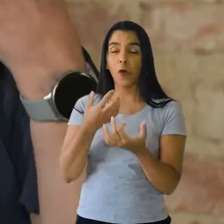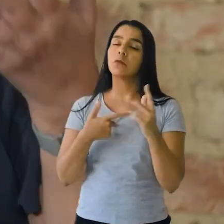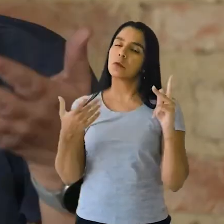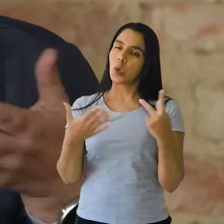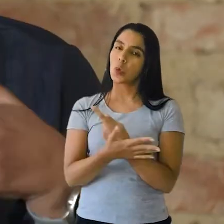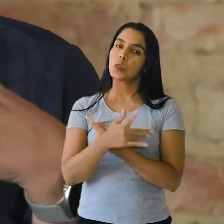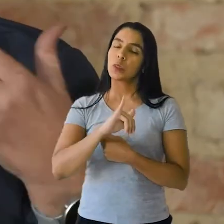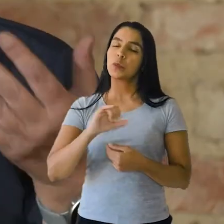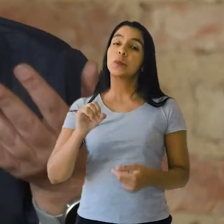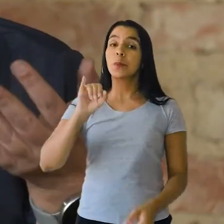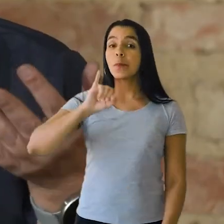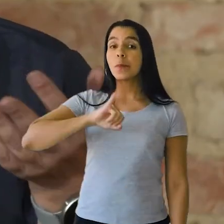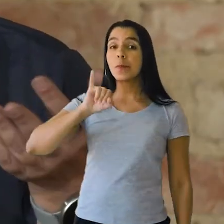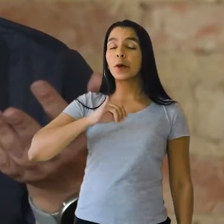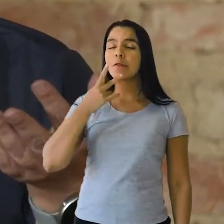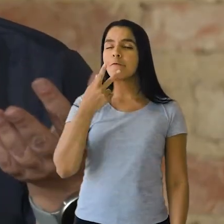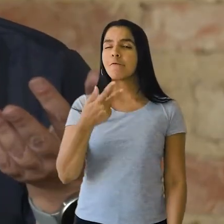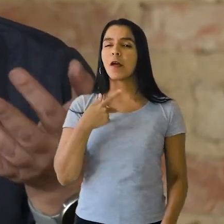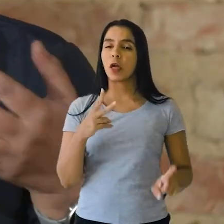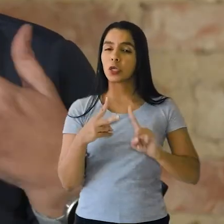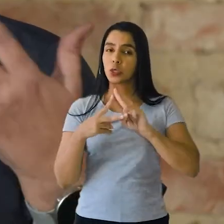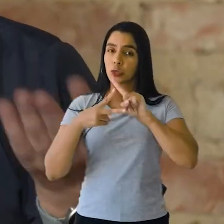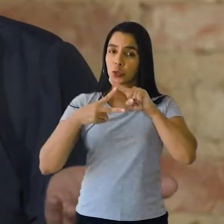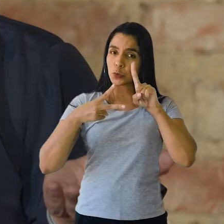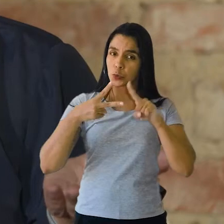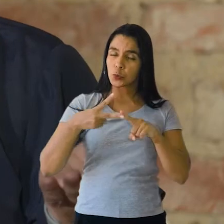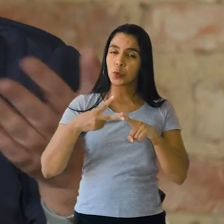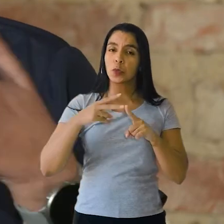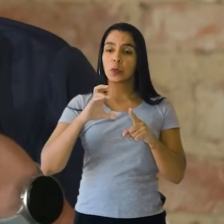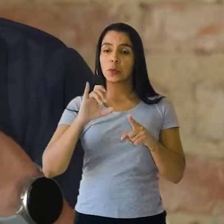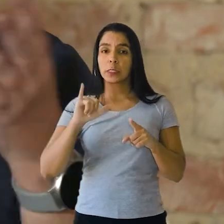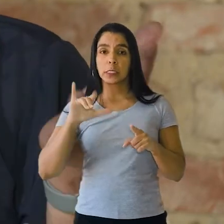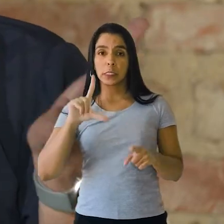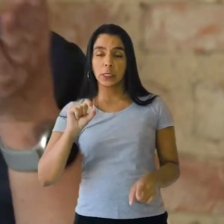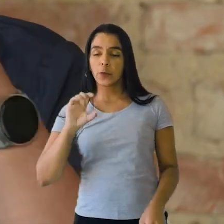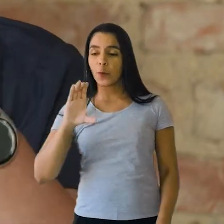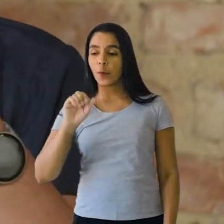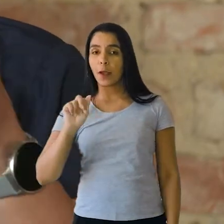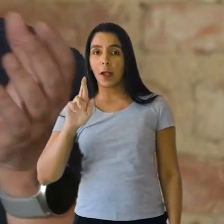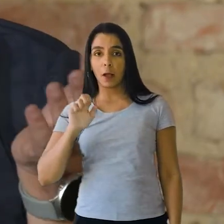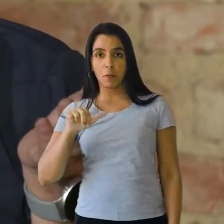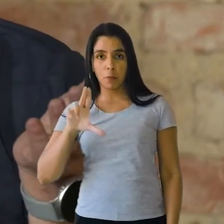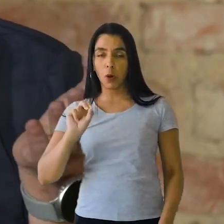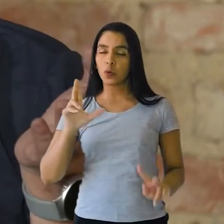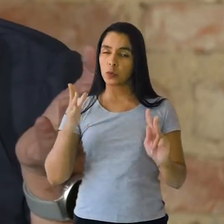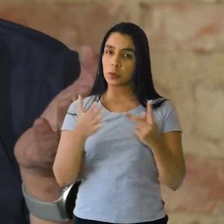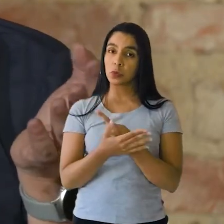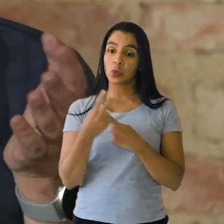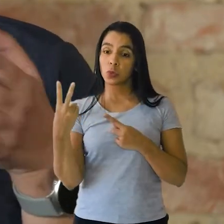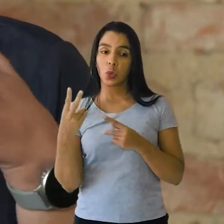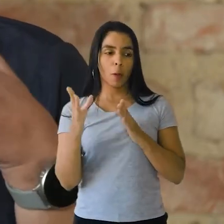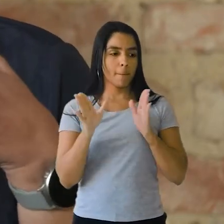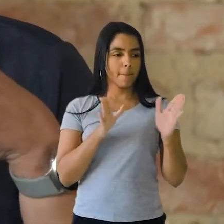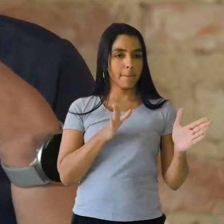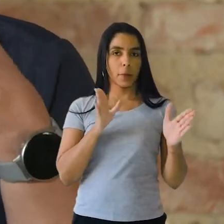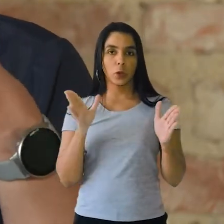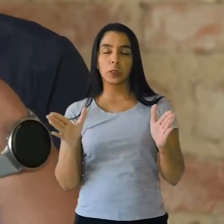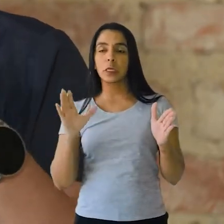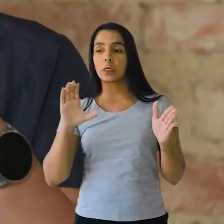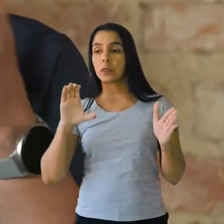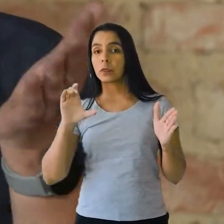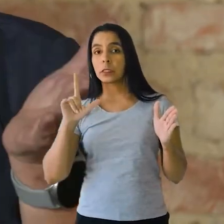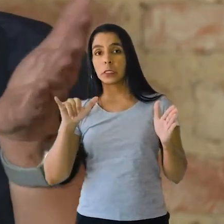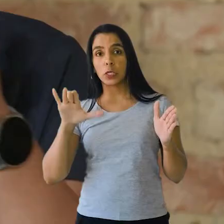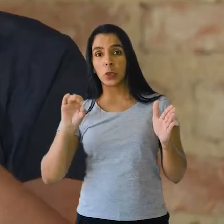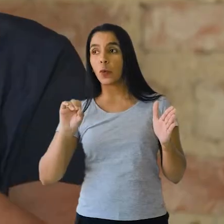esse vulcanismo que estão envolvidos com isso. Importante dizer que esses dois escalas do ciclo do carbono funcionam,